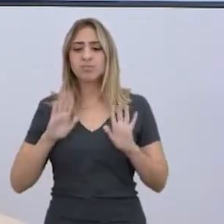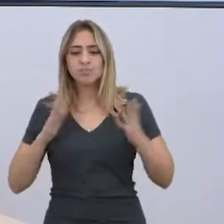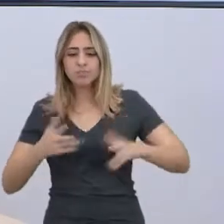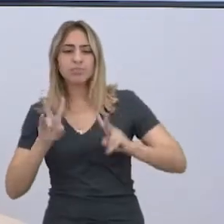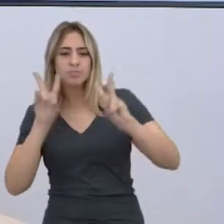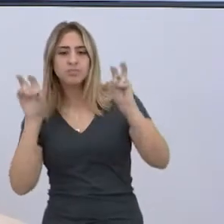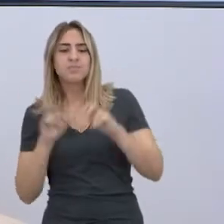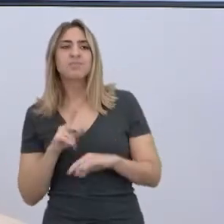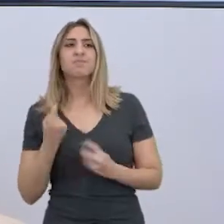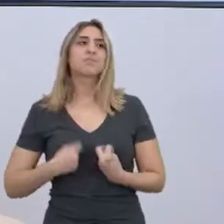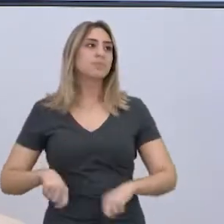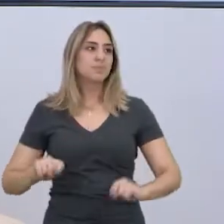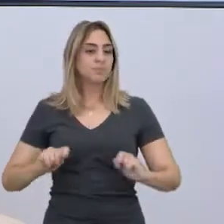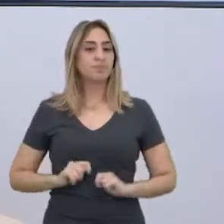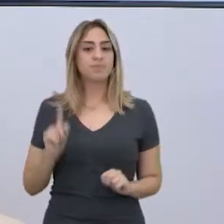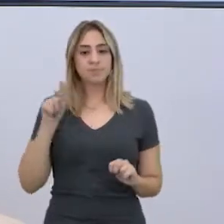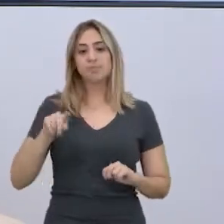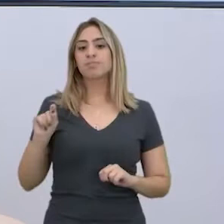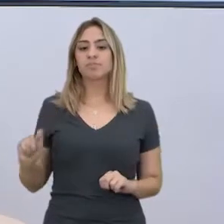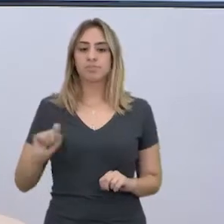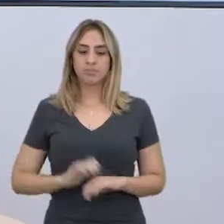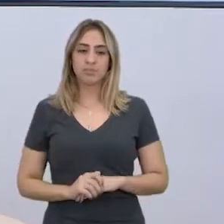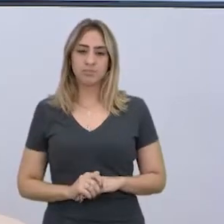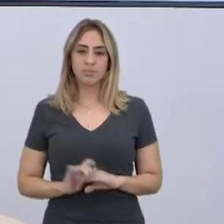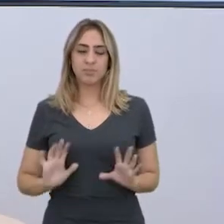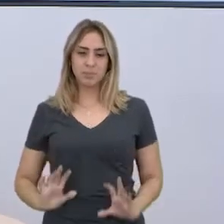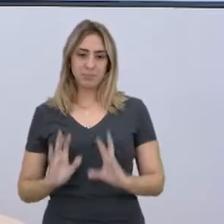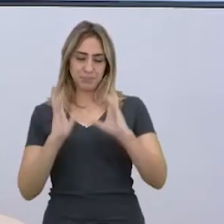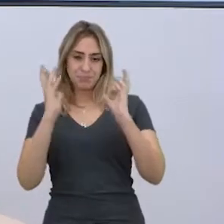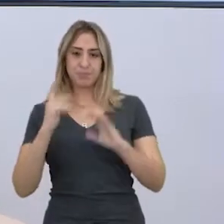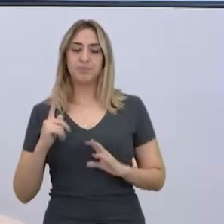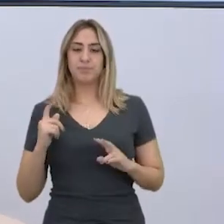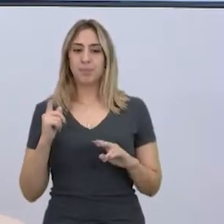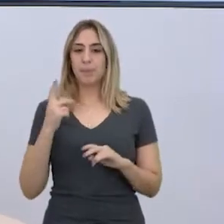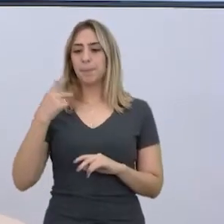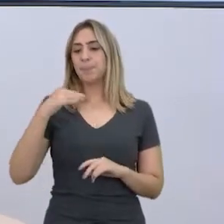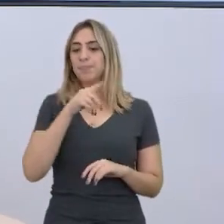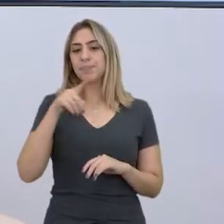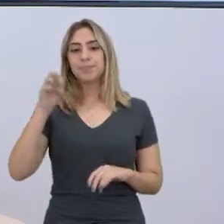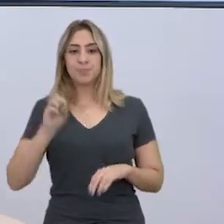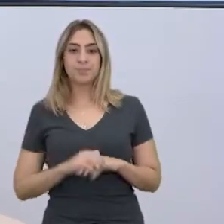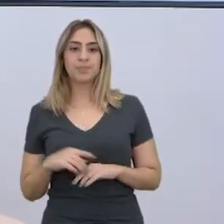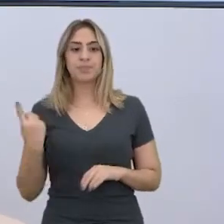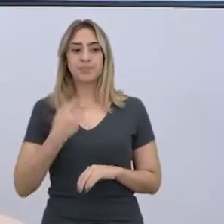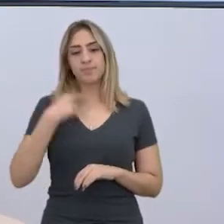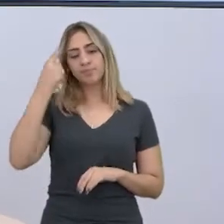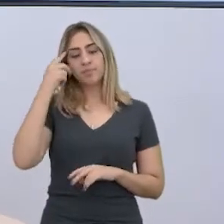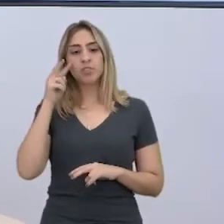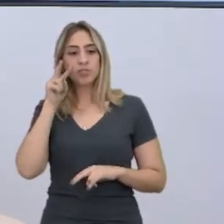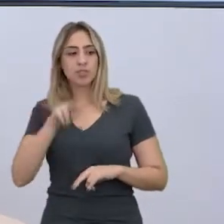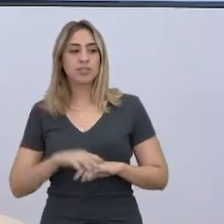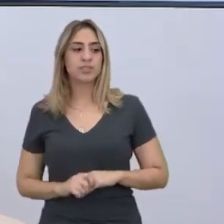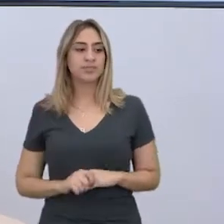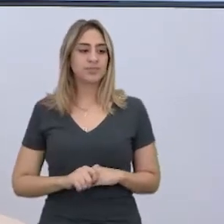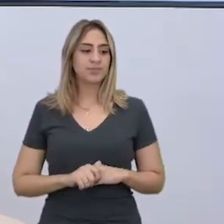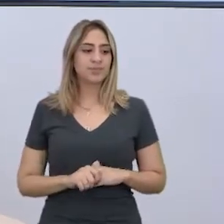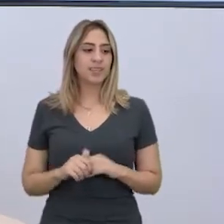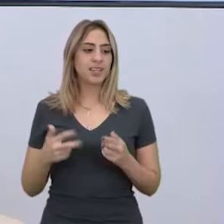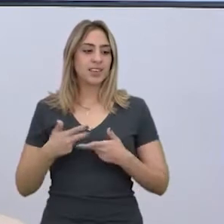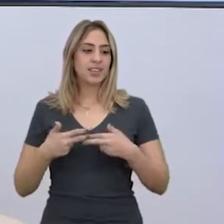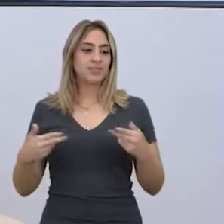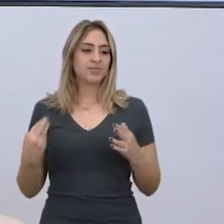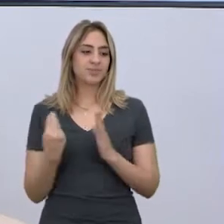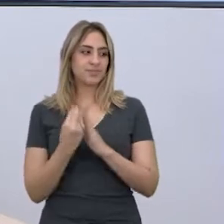teor econômico, que é o quê? A festa do peão, vamos pensar assim, se a gente for olhar por